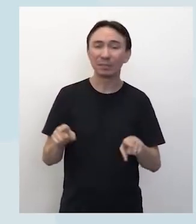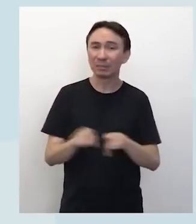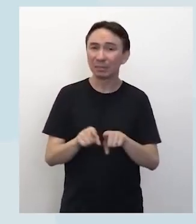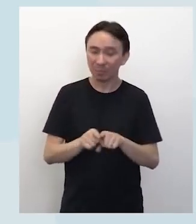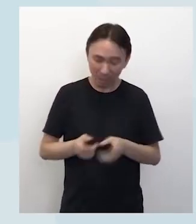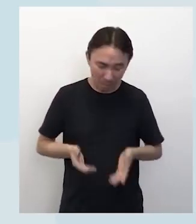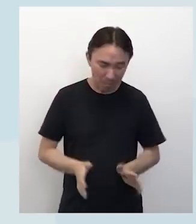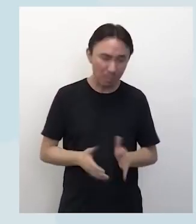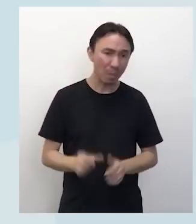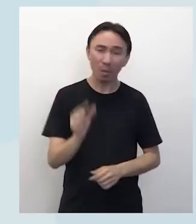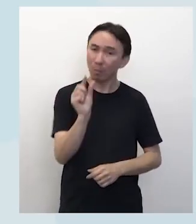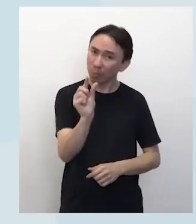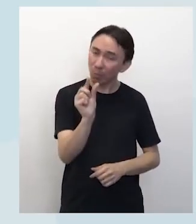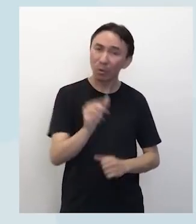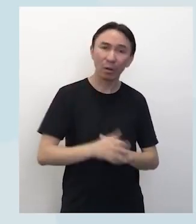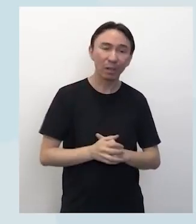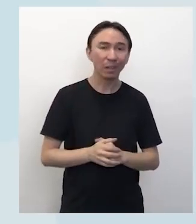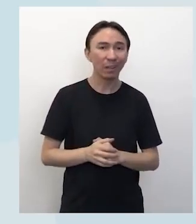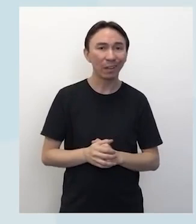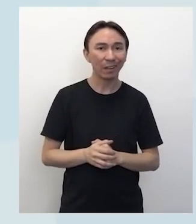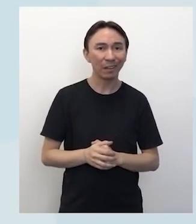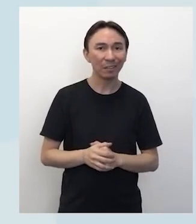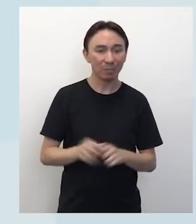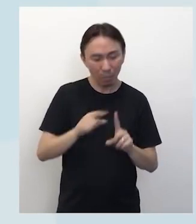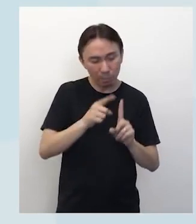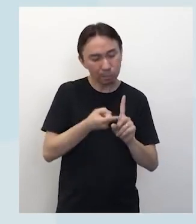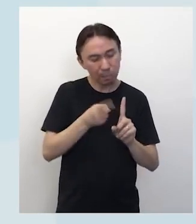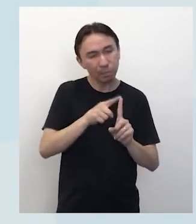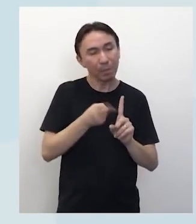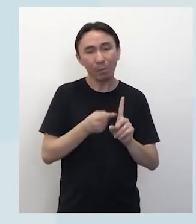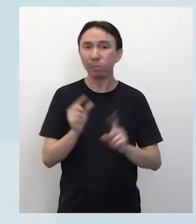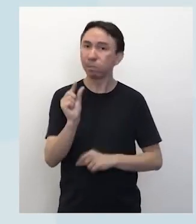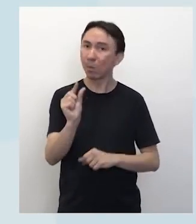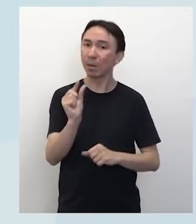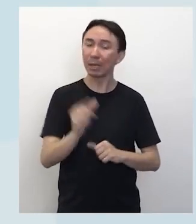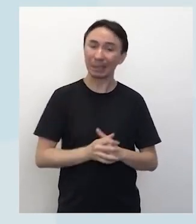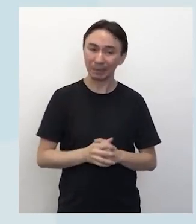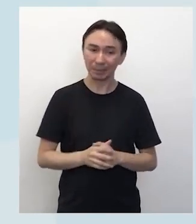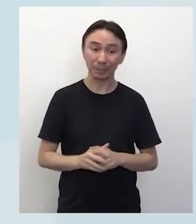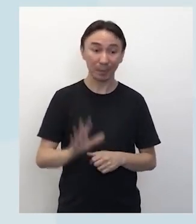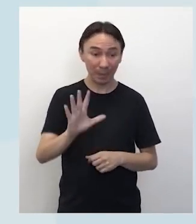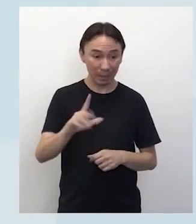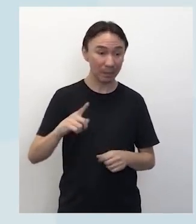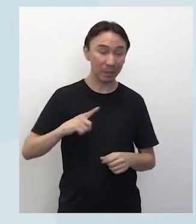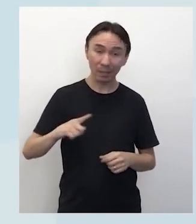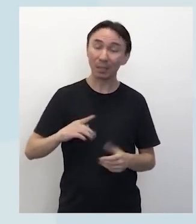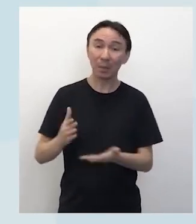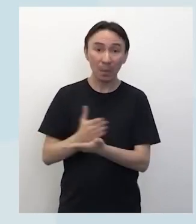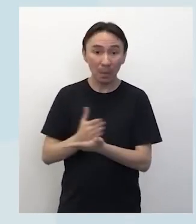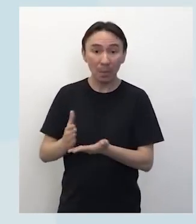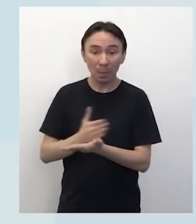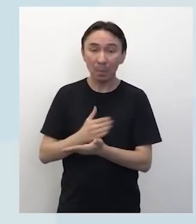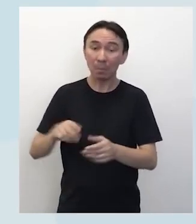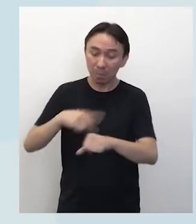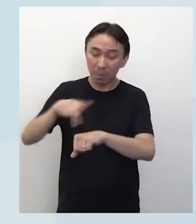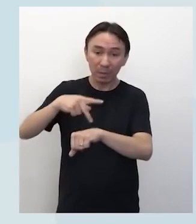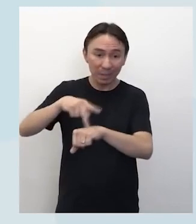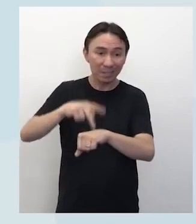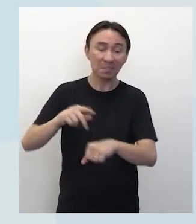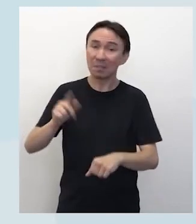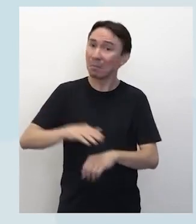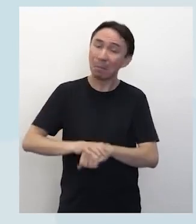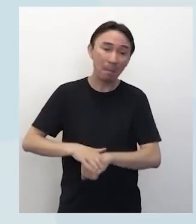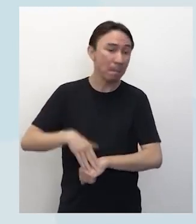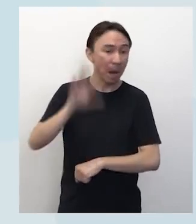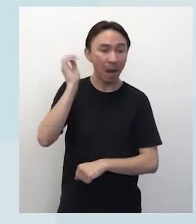taxa de fertilidade, mas tem países aí que estão acima de 3% que boa parte deles estão no continente africano. Né?